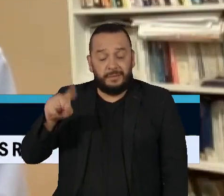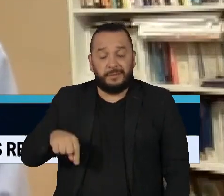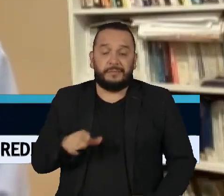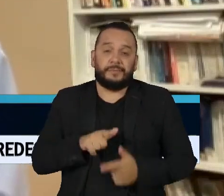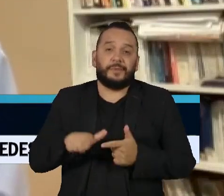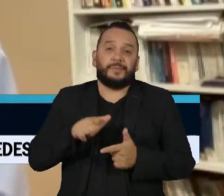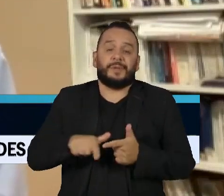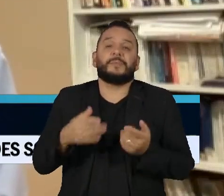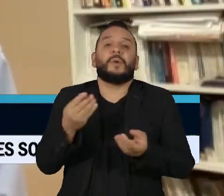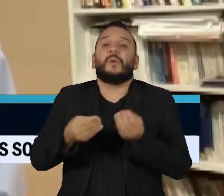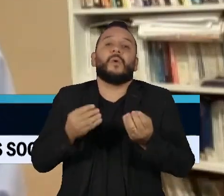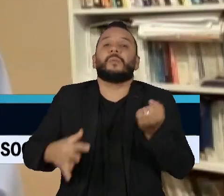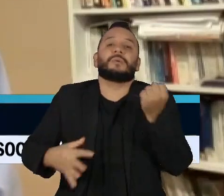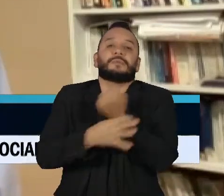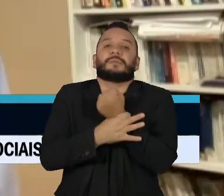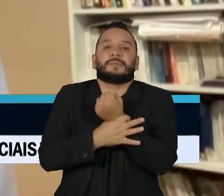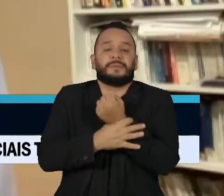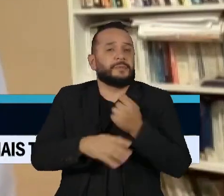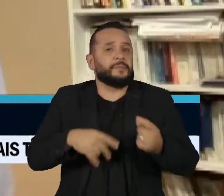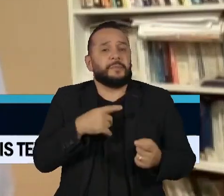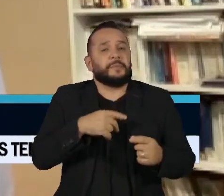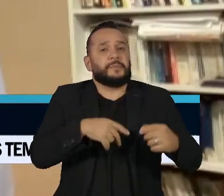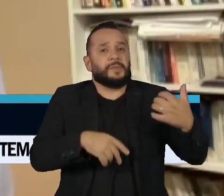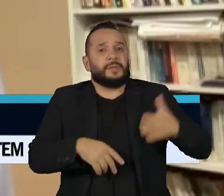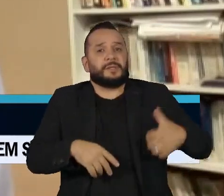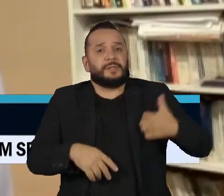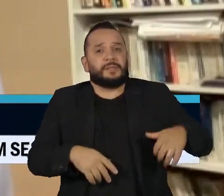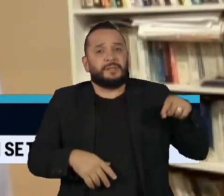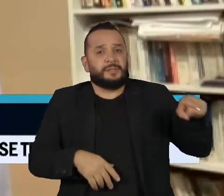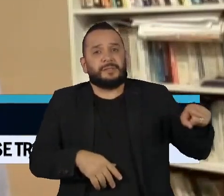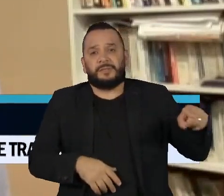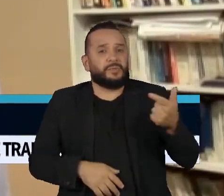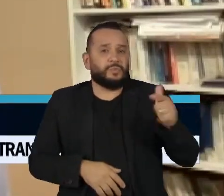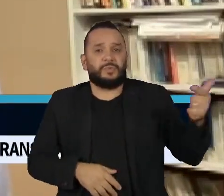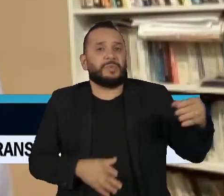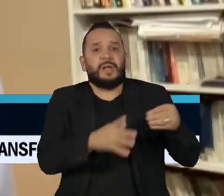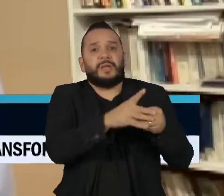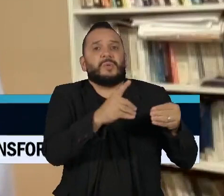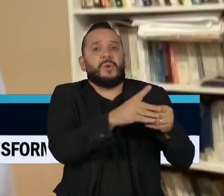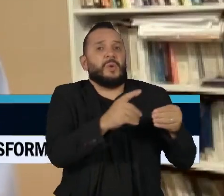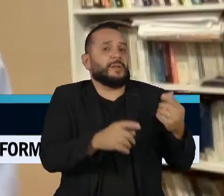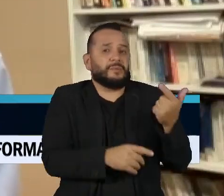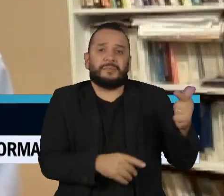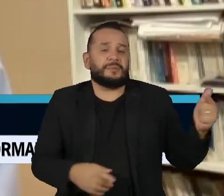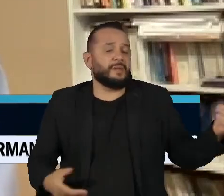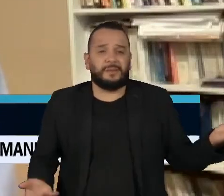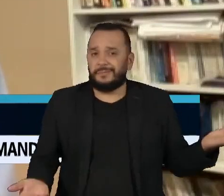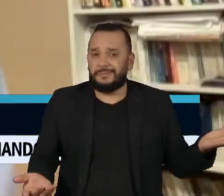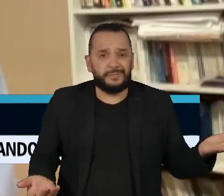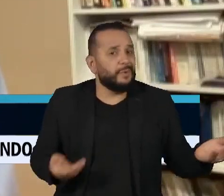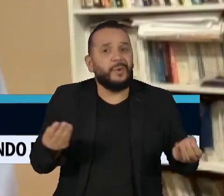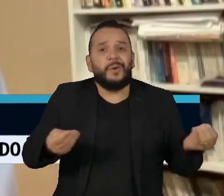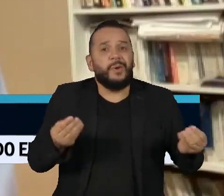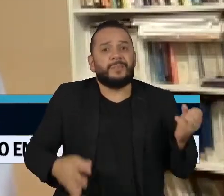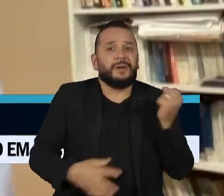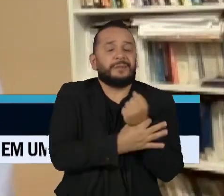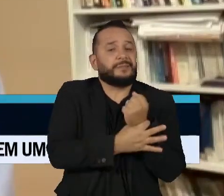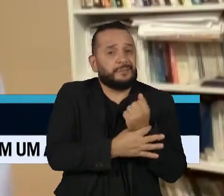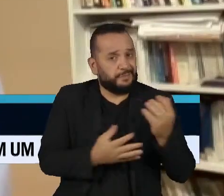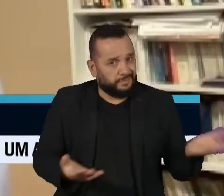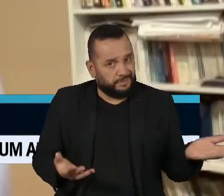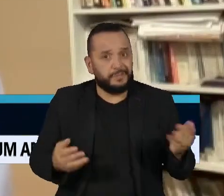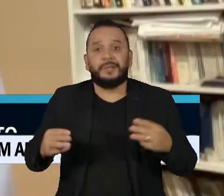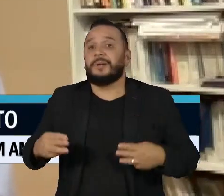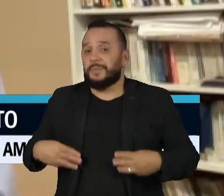garantia como para um país que não tem dólar como é o caso da Argentina a preocupação de toda a equipe